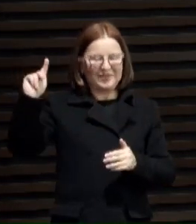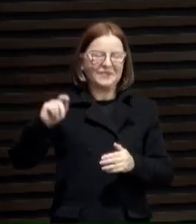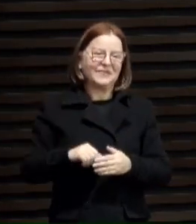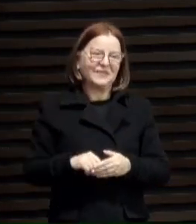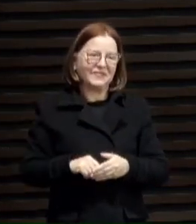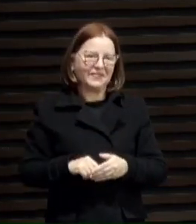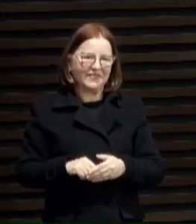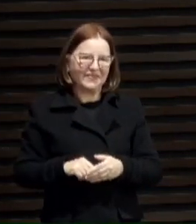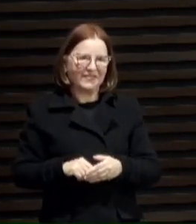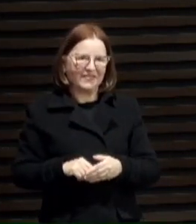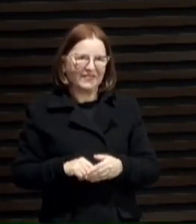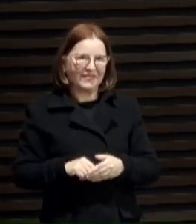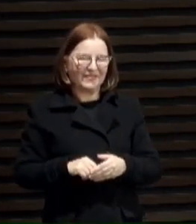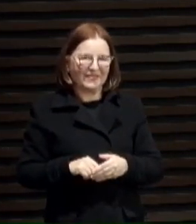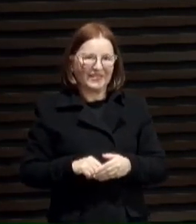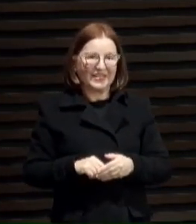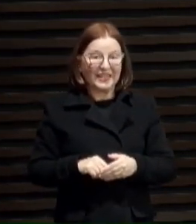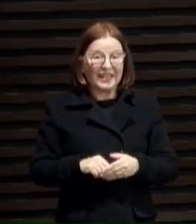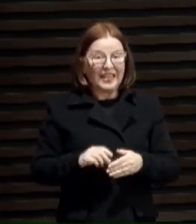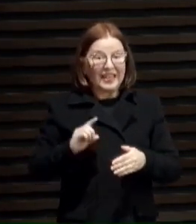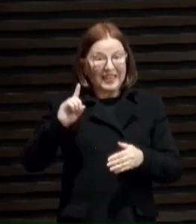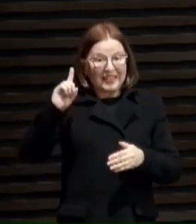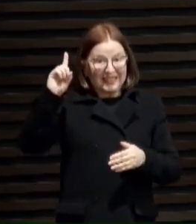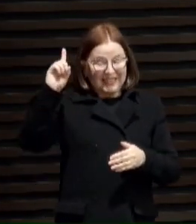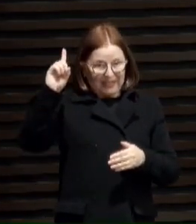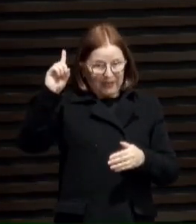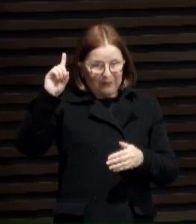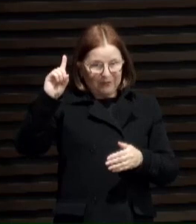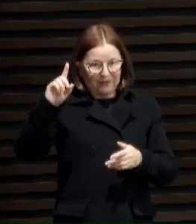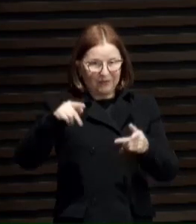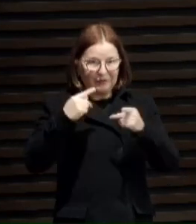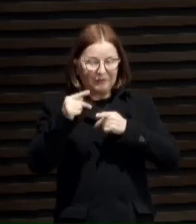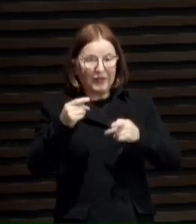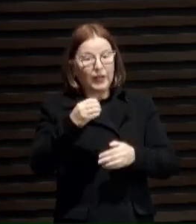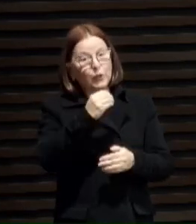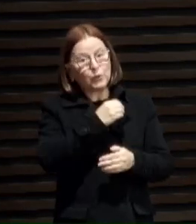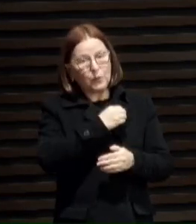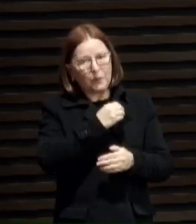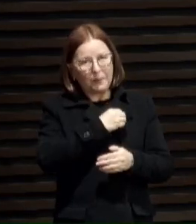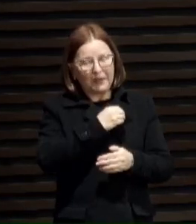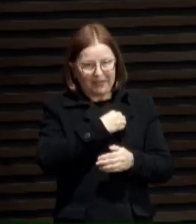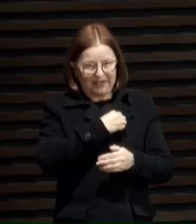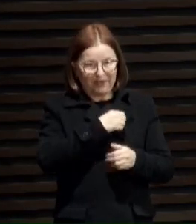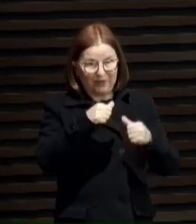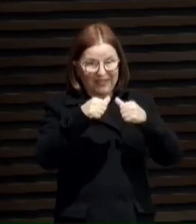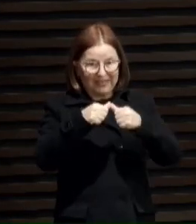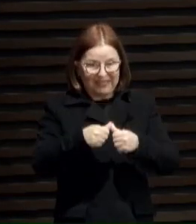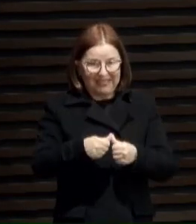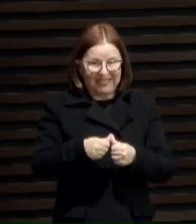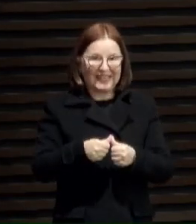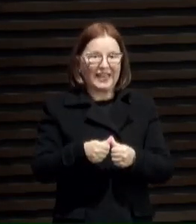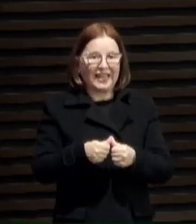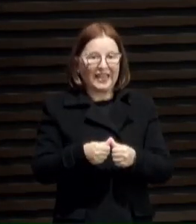Antes de usar o seu povo, Deus trata com o pecado que está presente no meio da igreja. Por